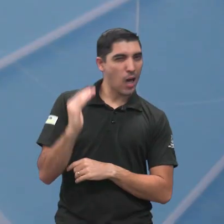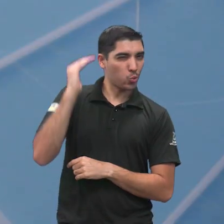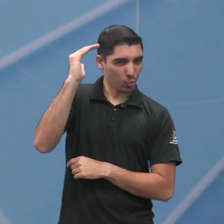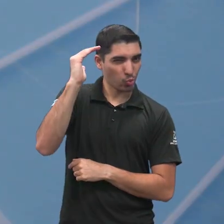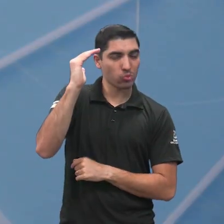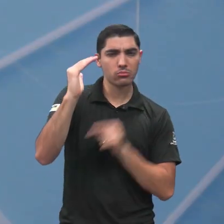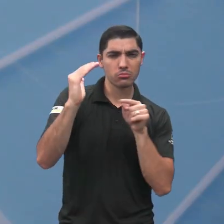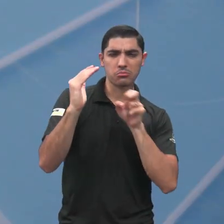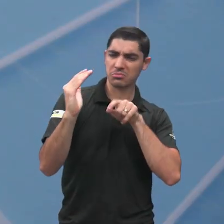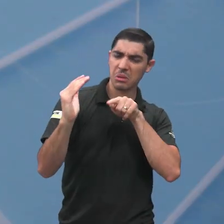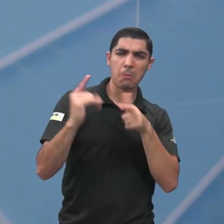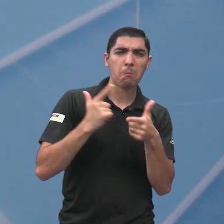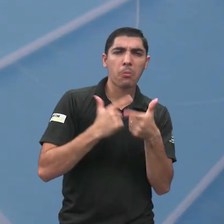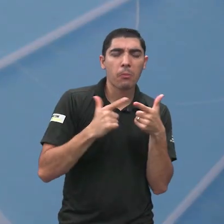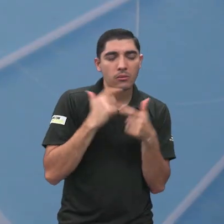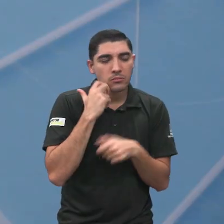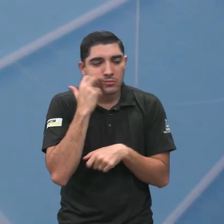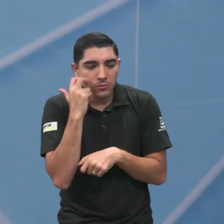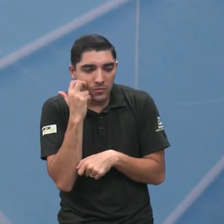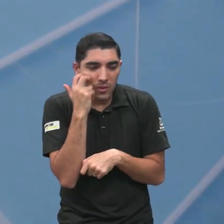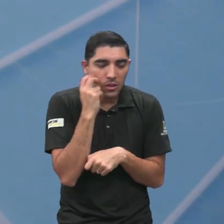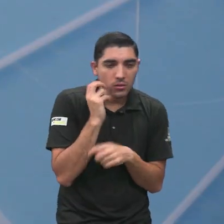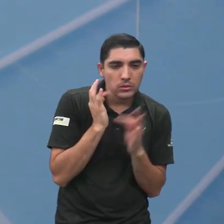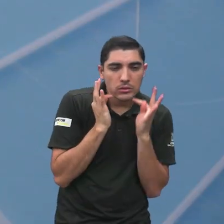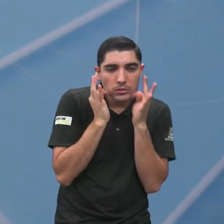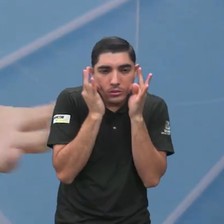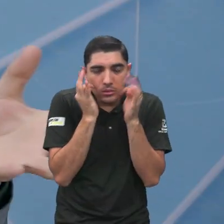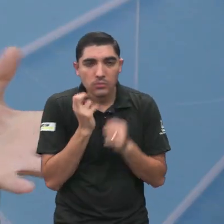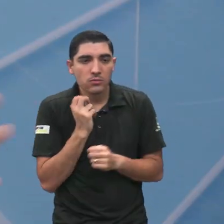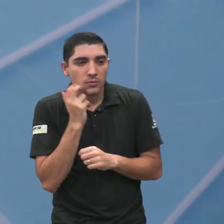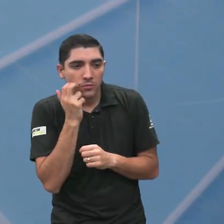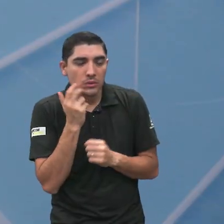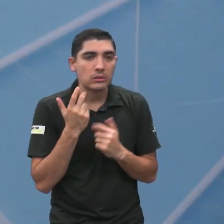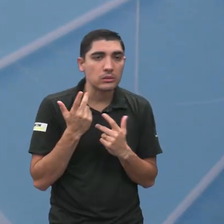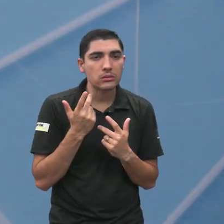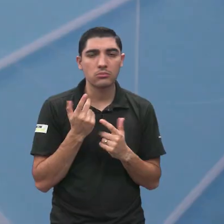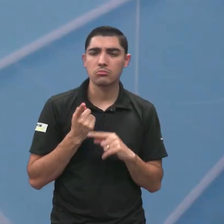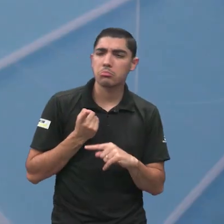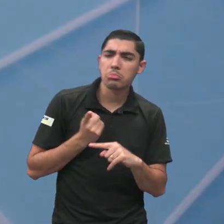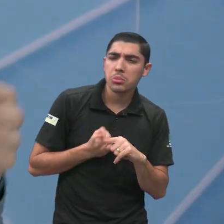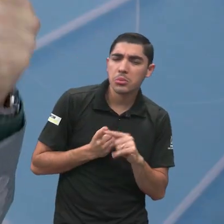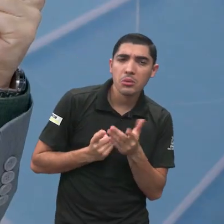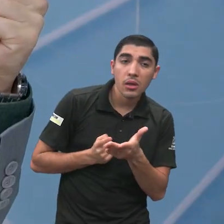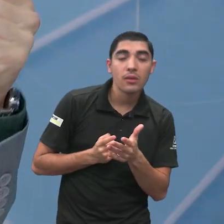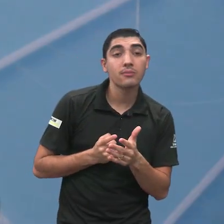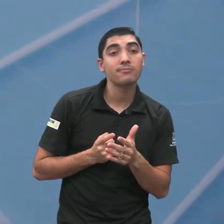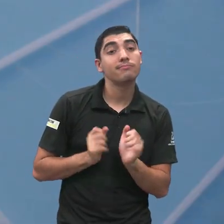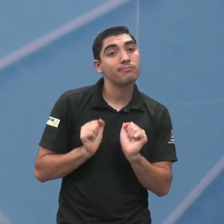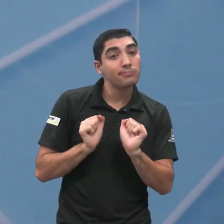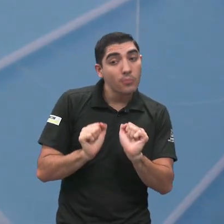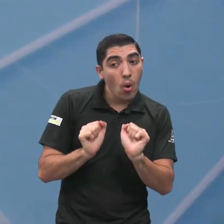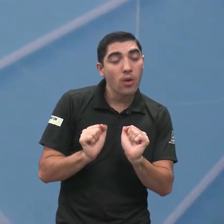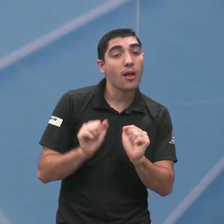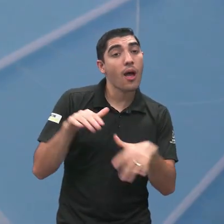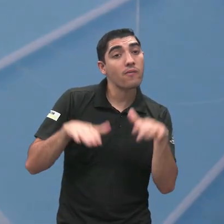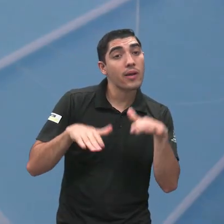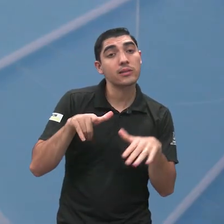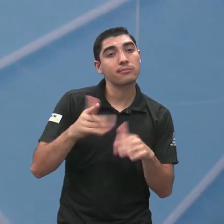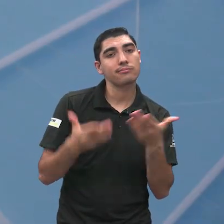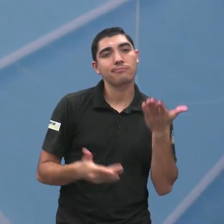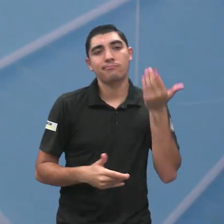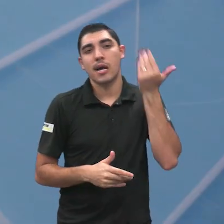né? Adultos que têm problema de timidez, vergonha, medo de falar em público, coisas nesse sentido, geralmente pode ter alguma questão